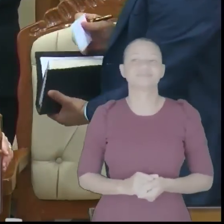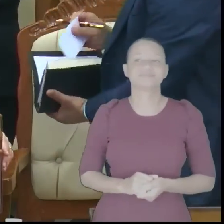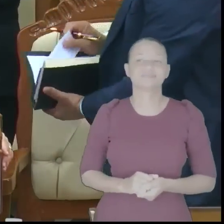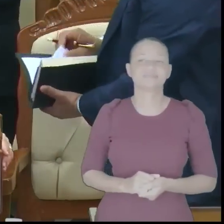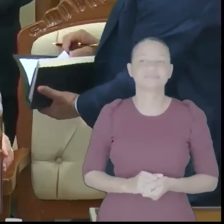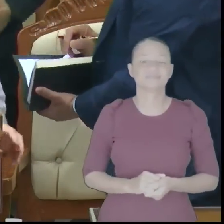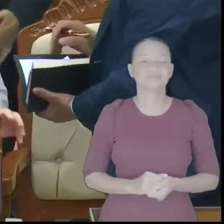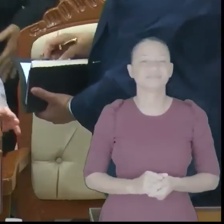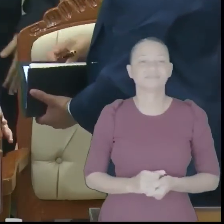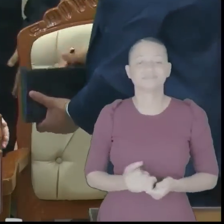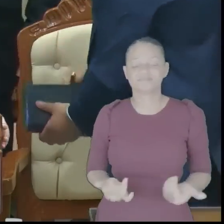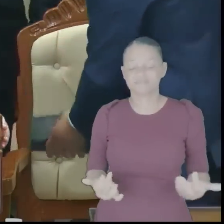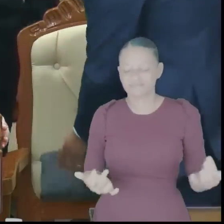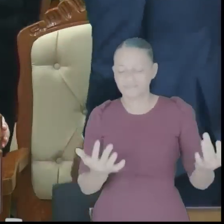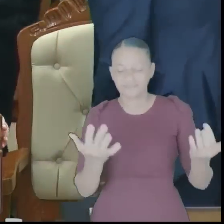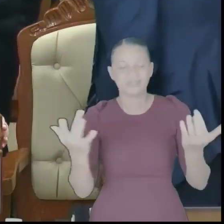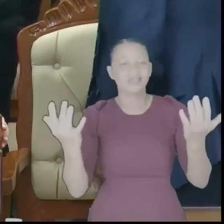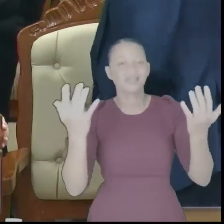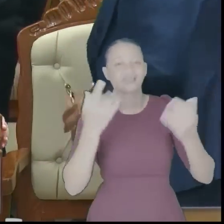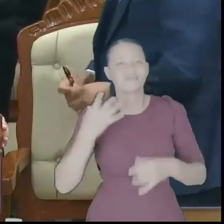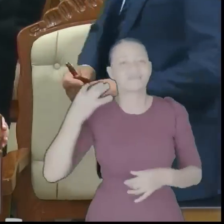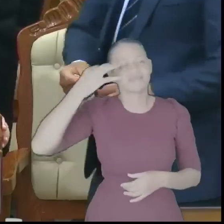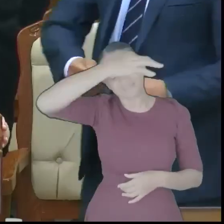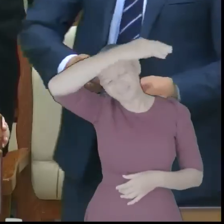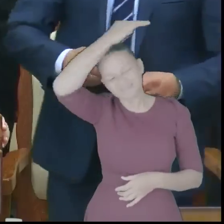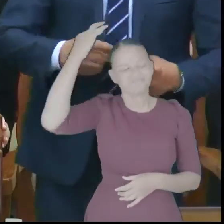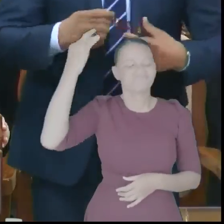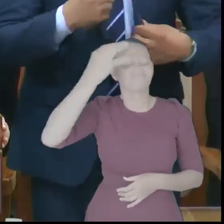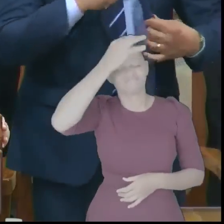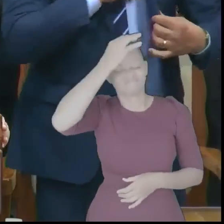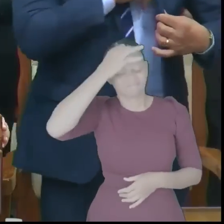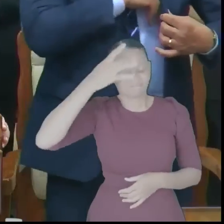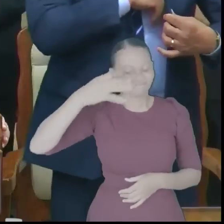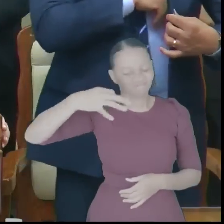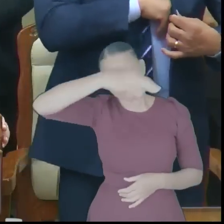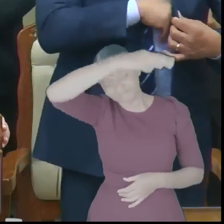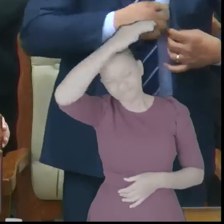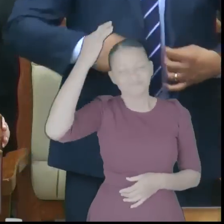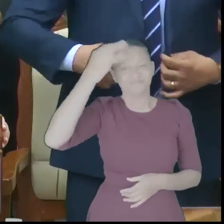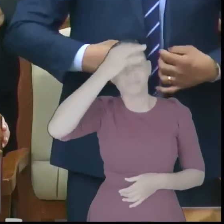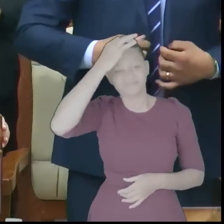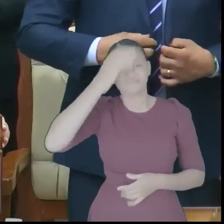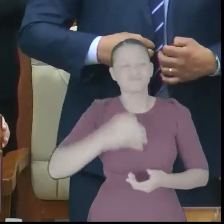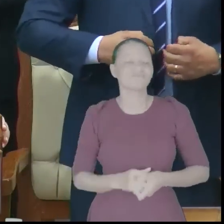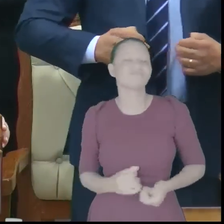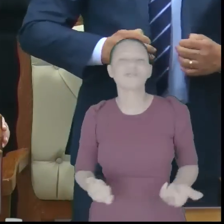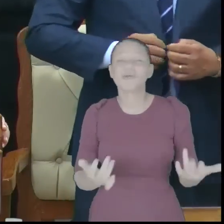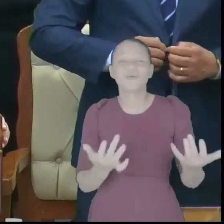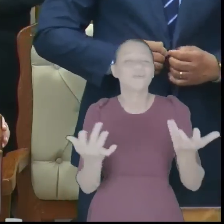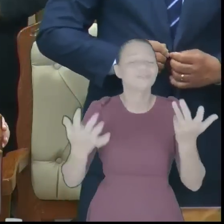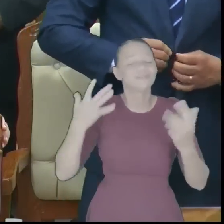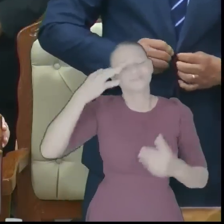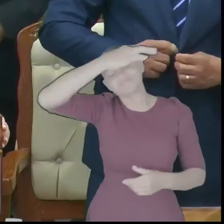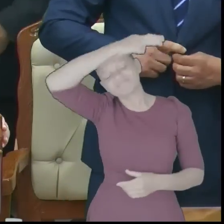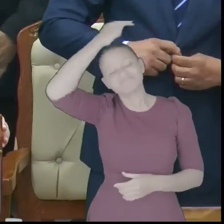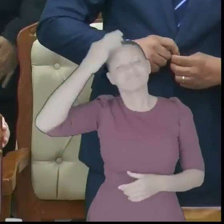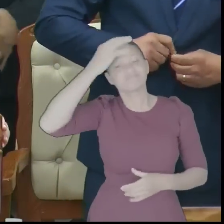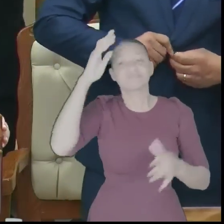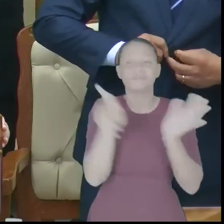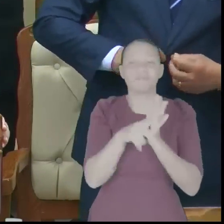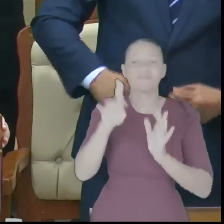Ai, Espírito Santo. Oh, Espírito Santo. Oh, Espírito de